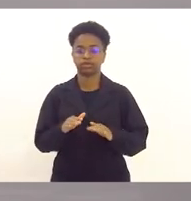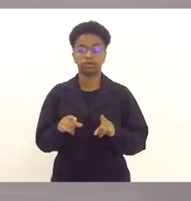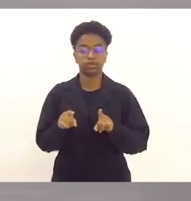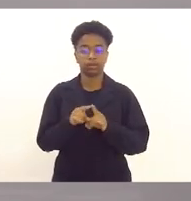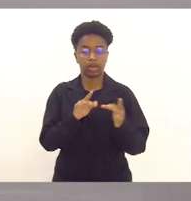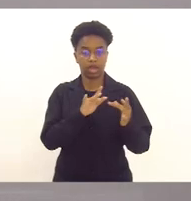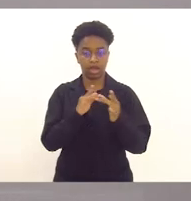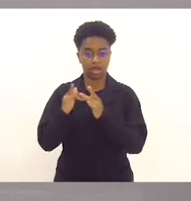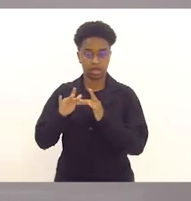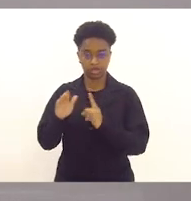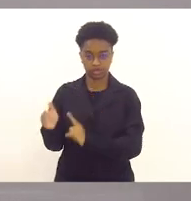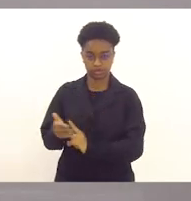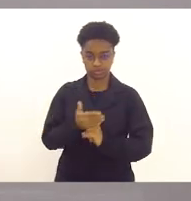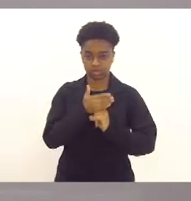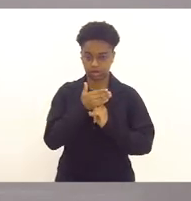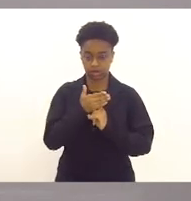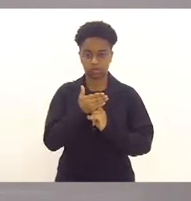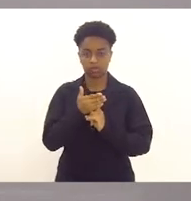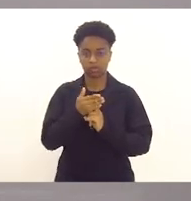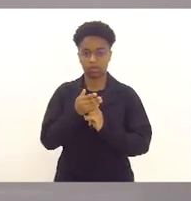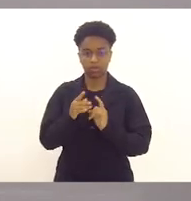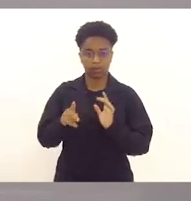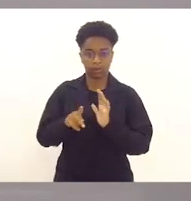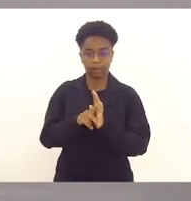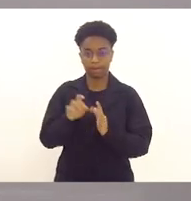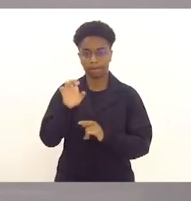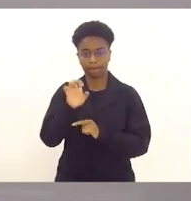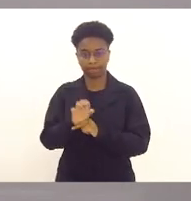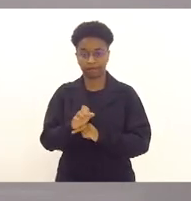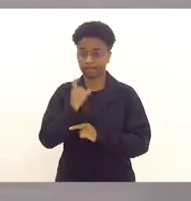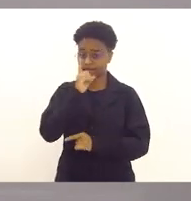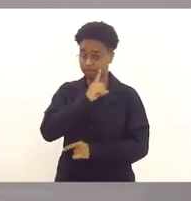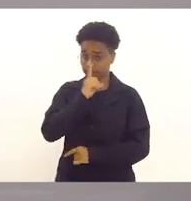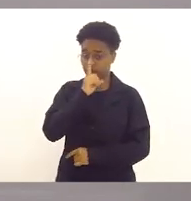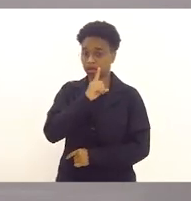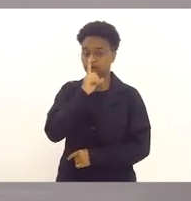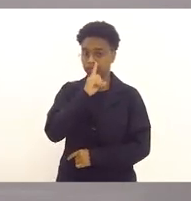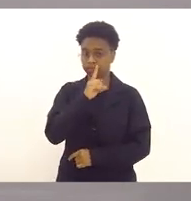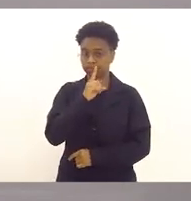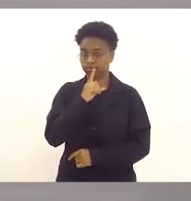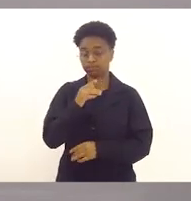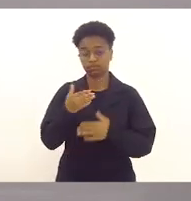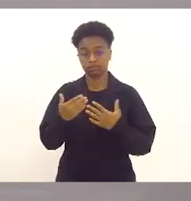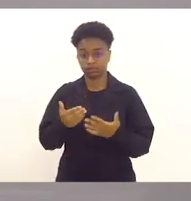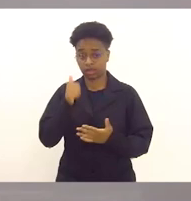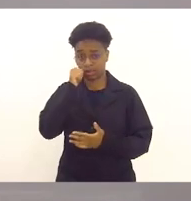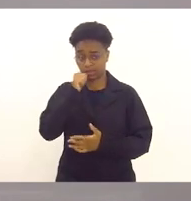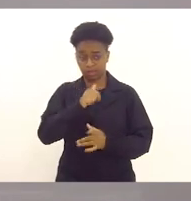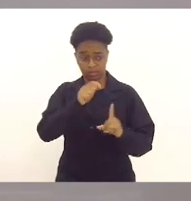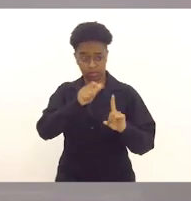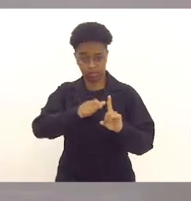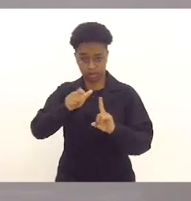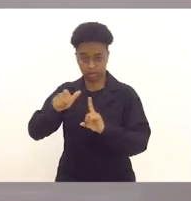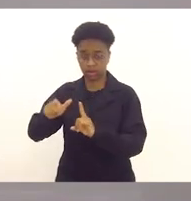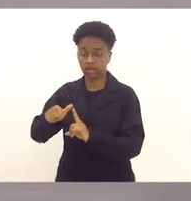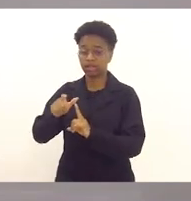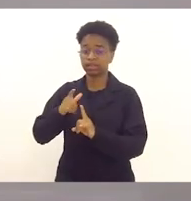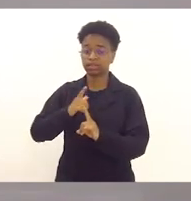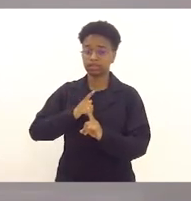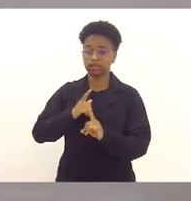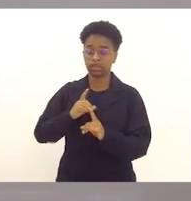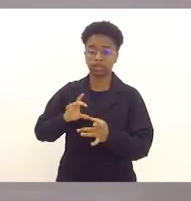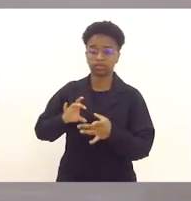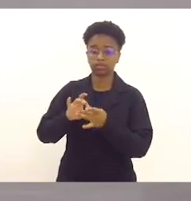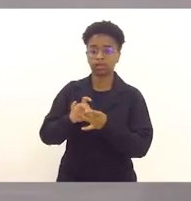rede de acolhimento dois do estado é falha e essas mulheres que encontram em movimento de